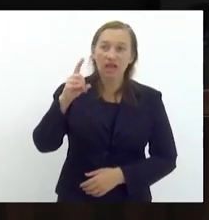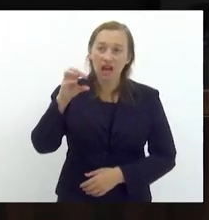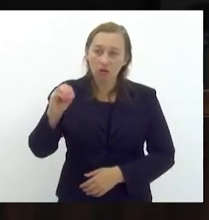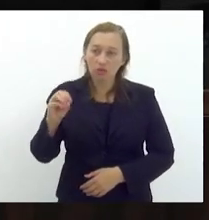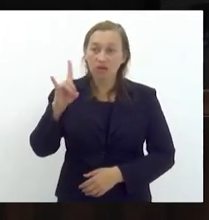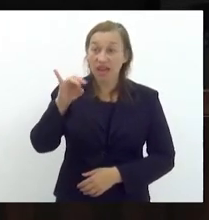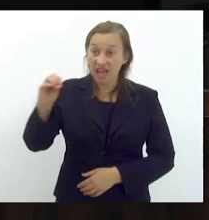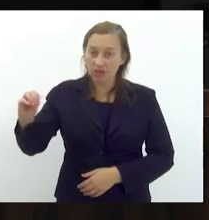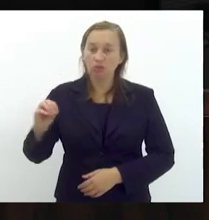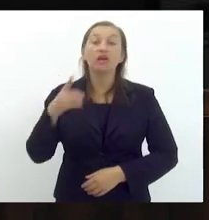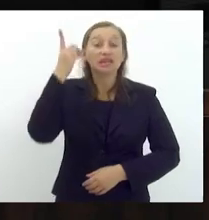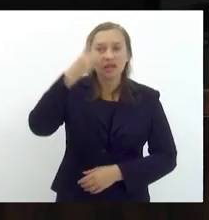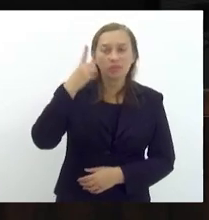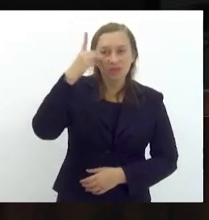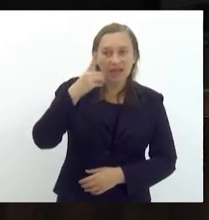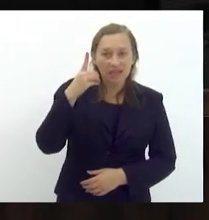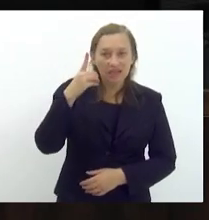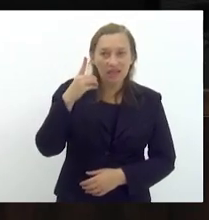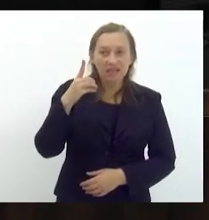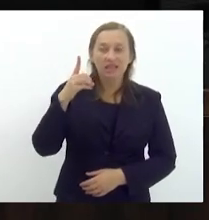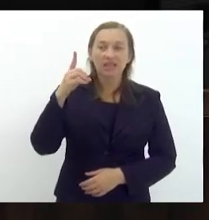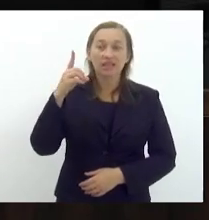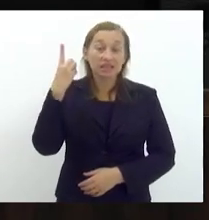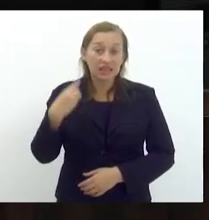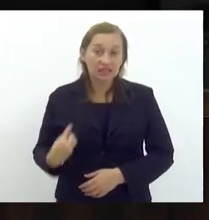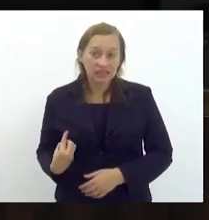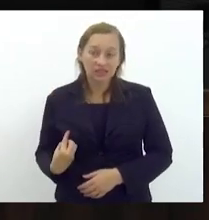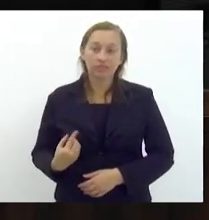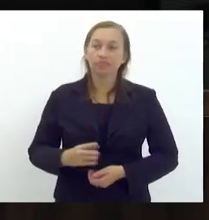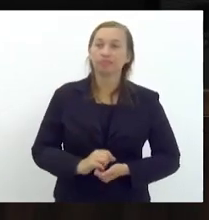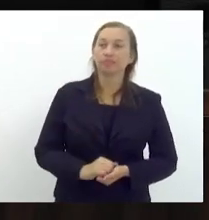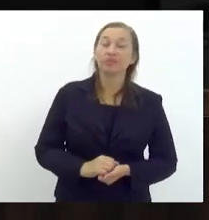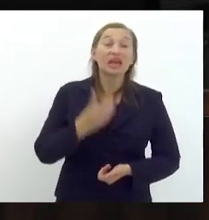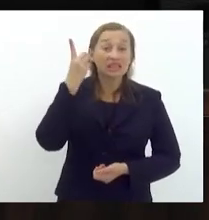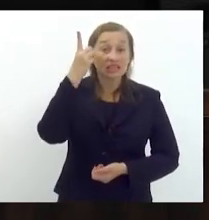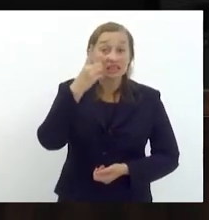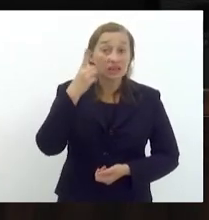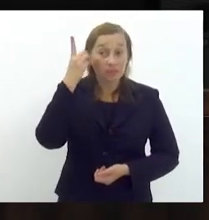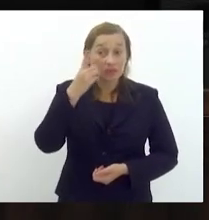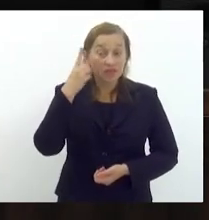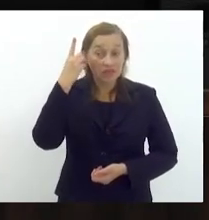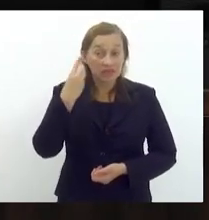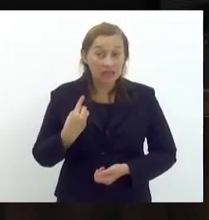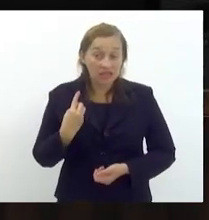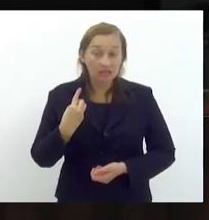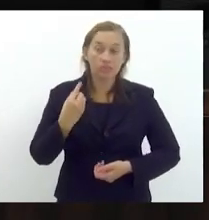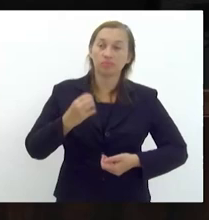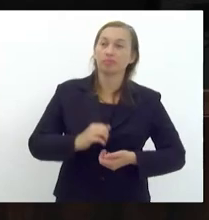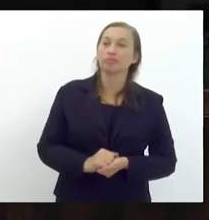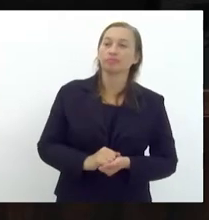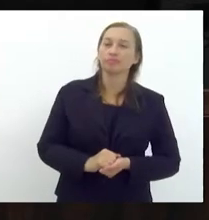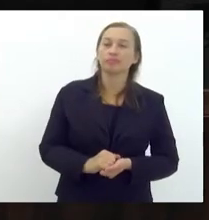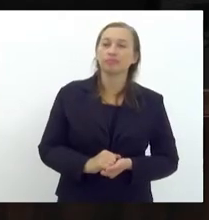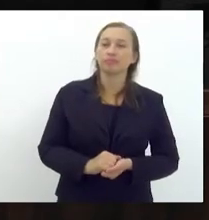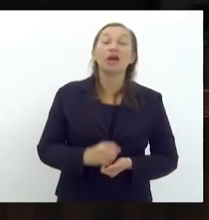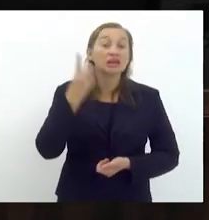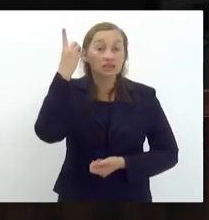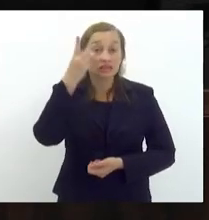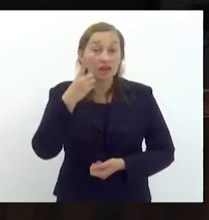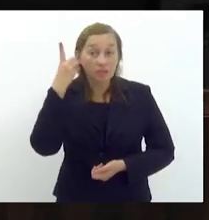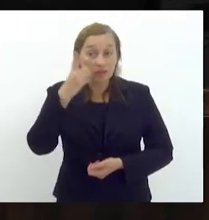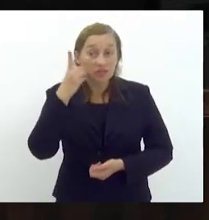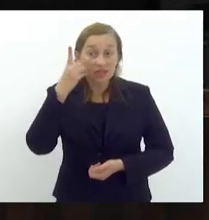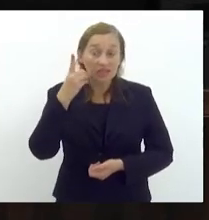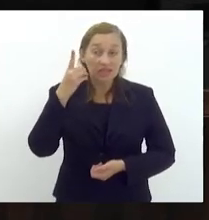Caiado deputada Dani Balbi deputada Dani Monteiro Deputado